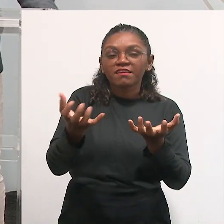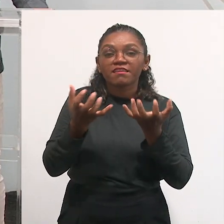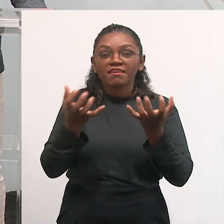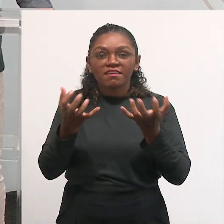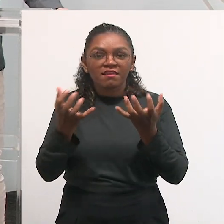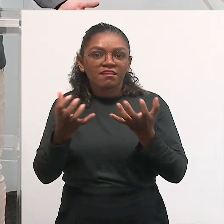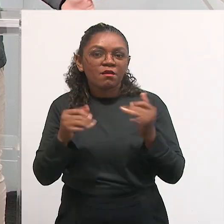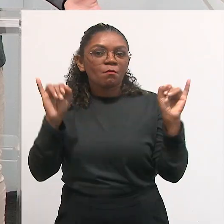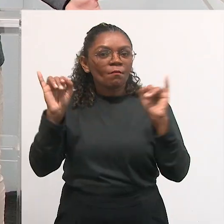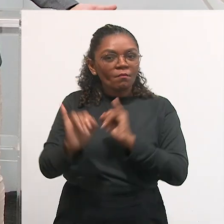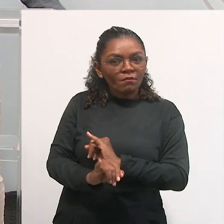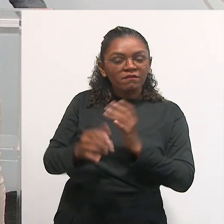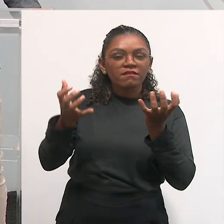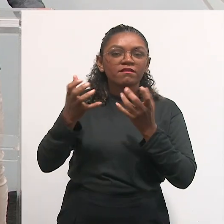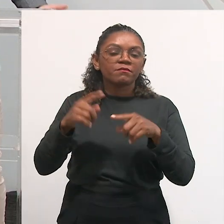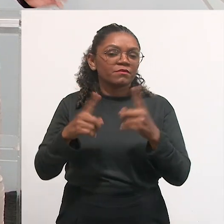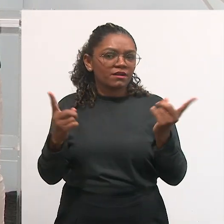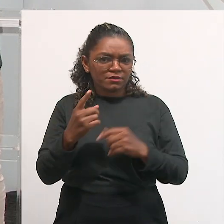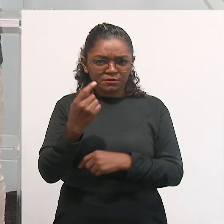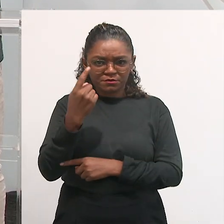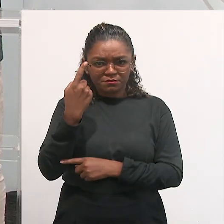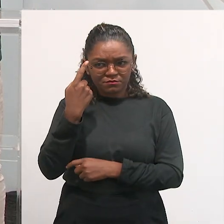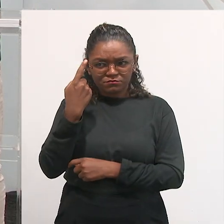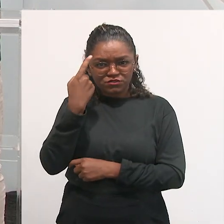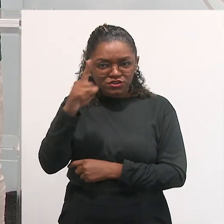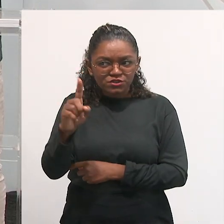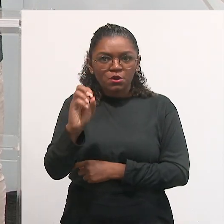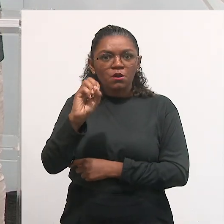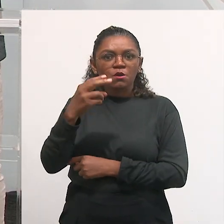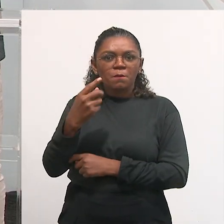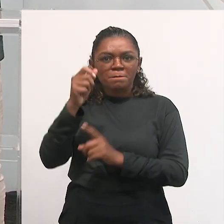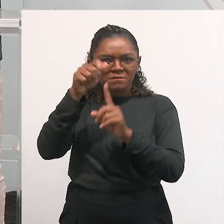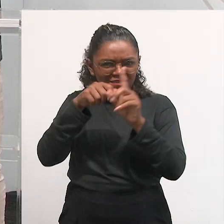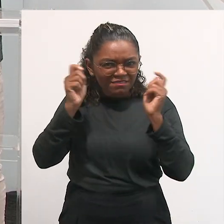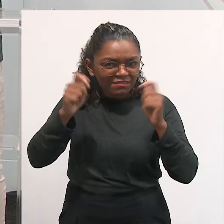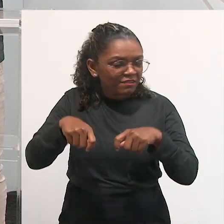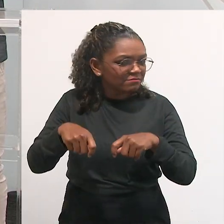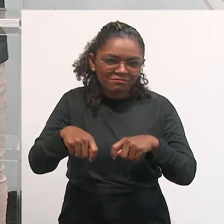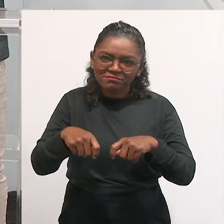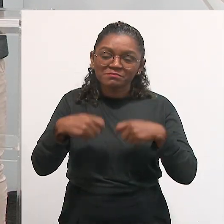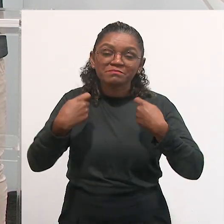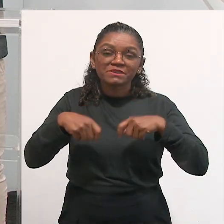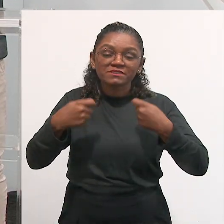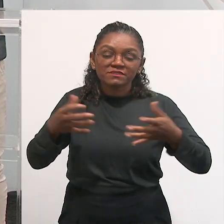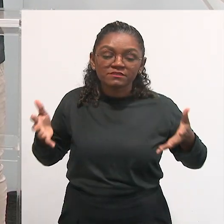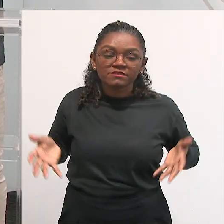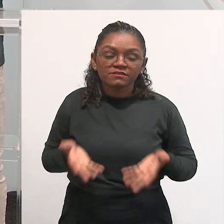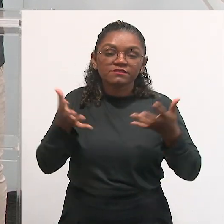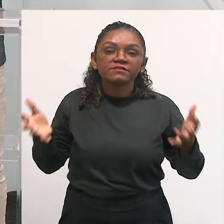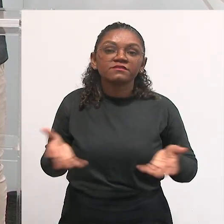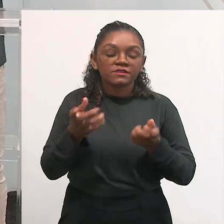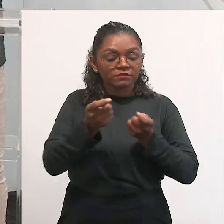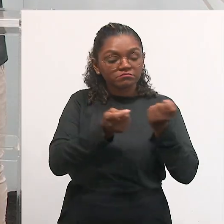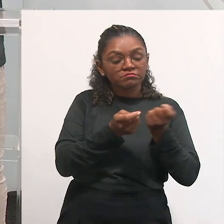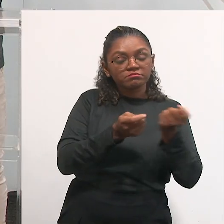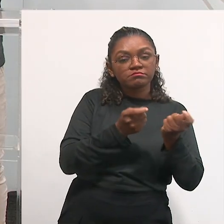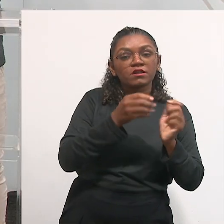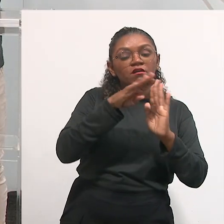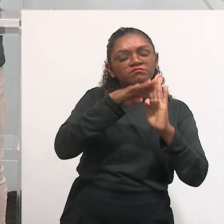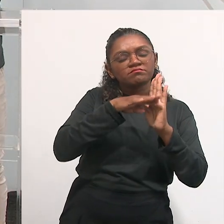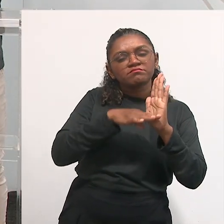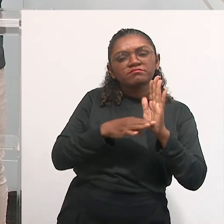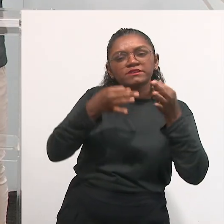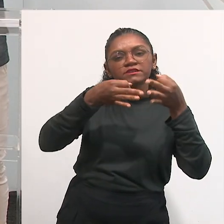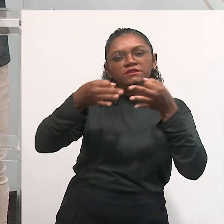um mês, entrar em forma em 15 dias. Você precisa estimar, fazer então essa estimativa da tua gestão do tempo. Quanto tempo